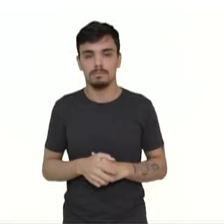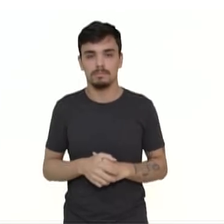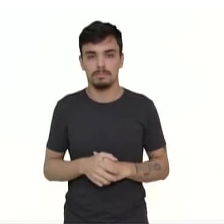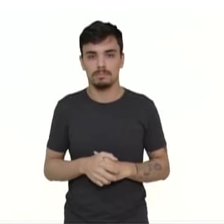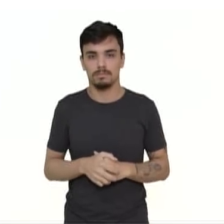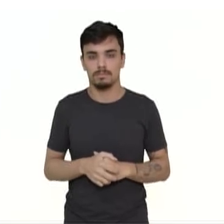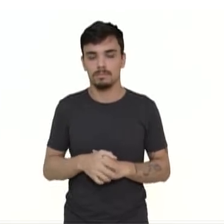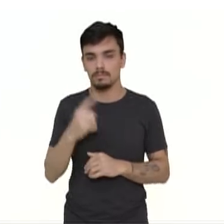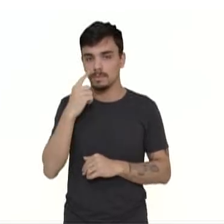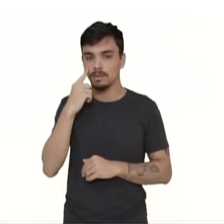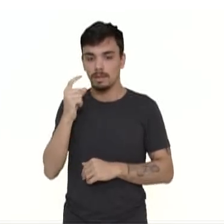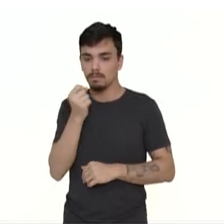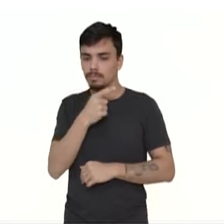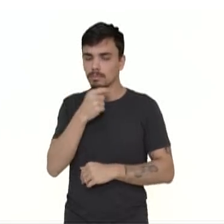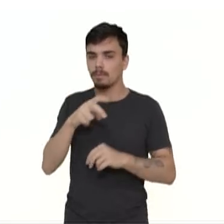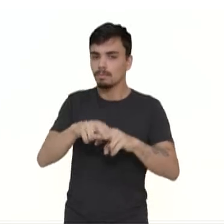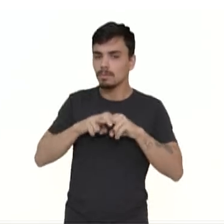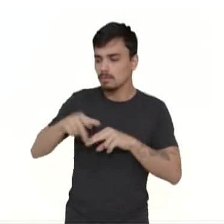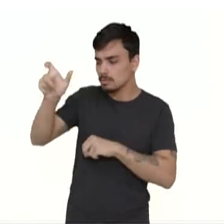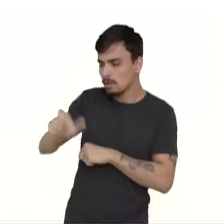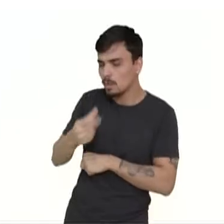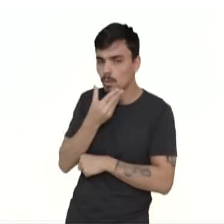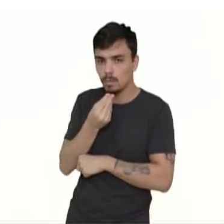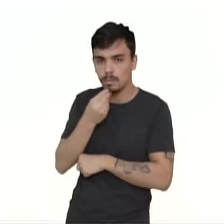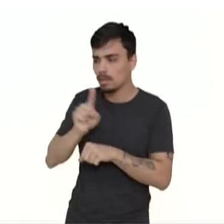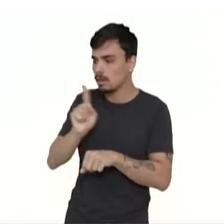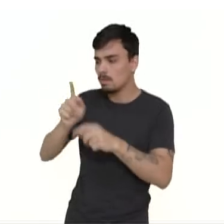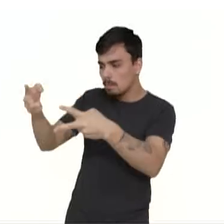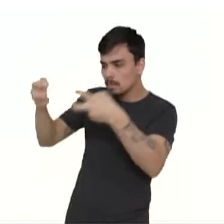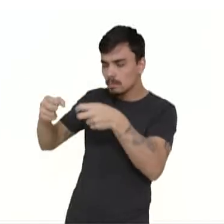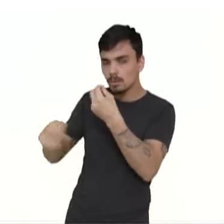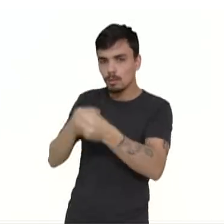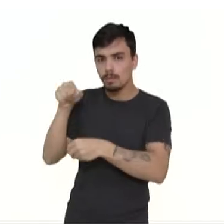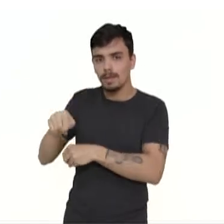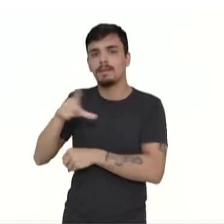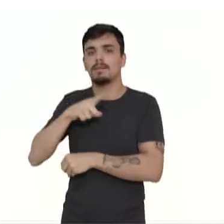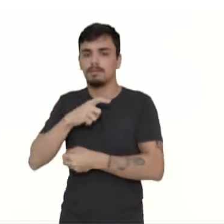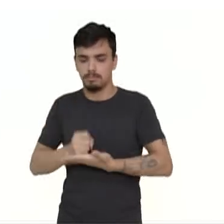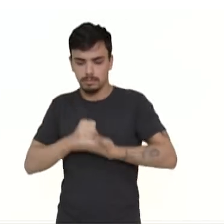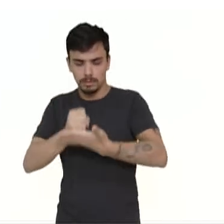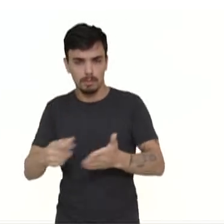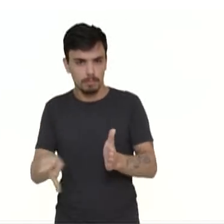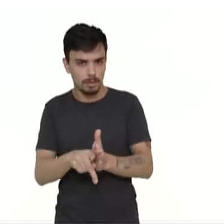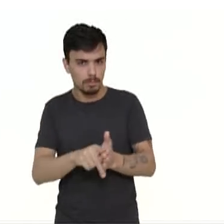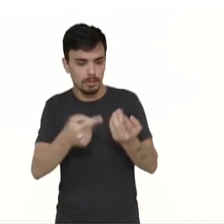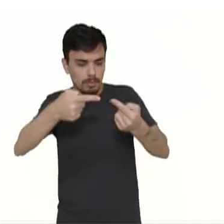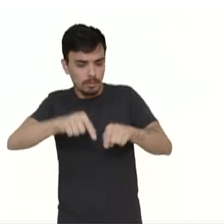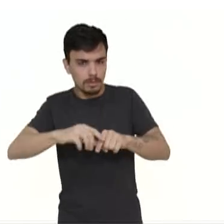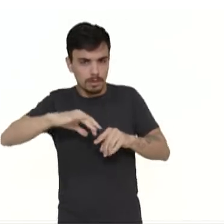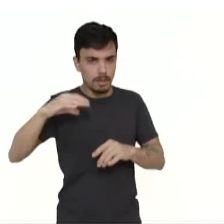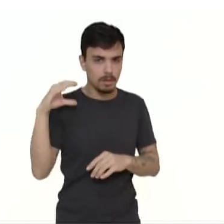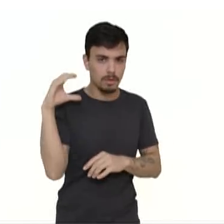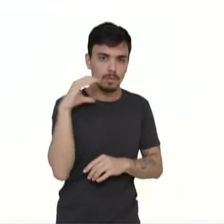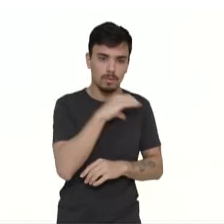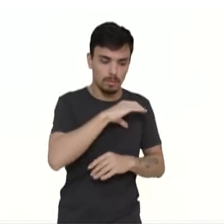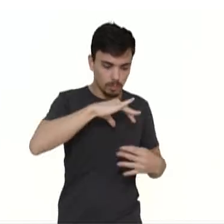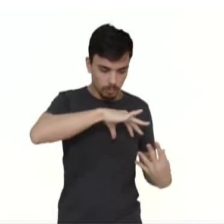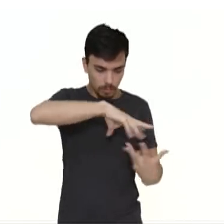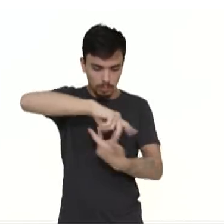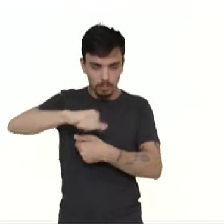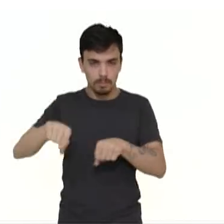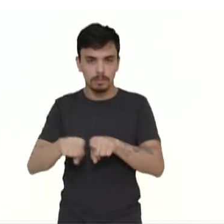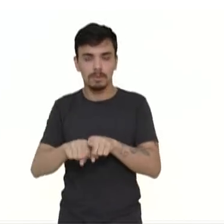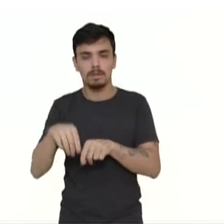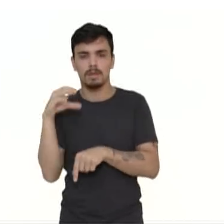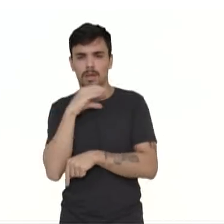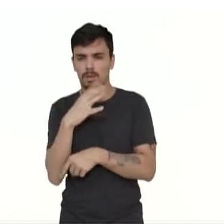situação contraditória do suposto lenhador não perceber que ele mesmo contribui para o aquecimento global e o calor excessivo. Será